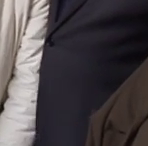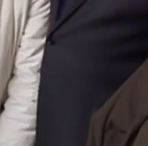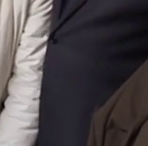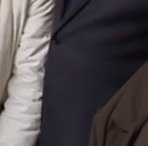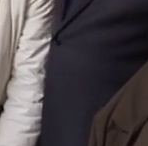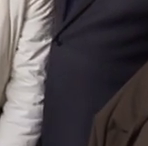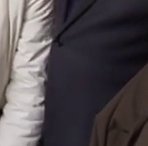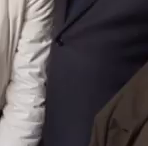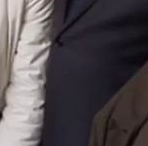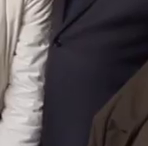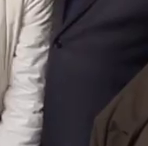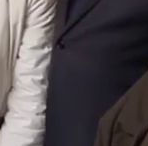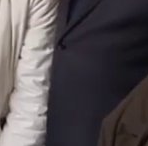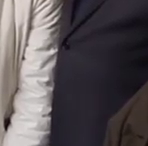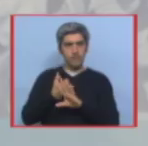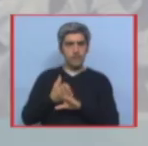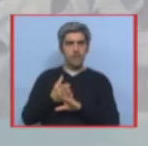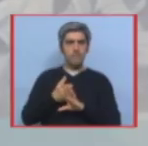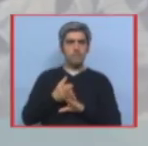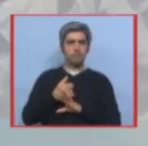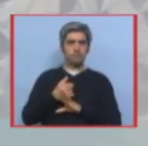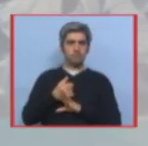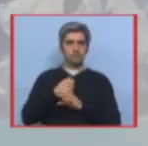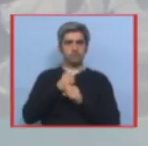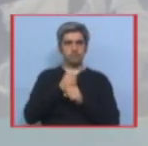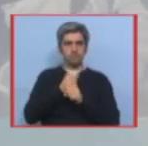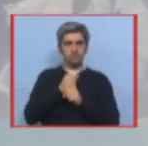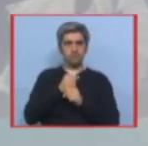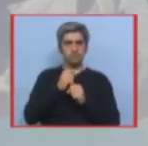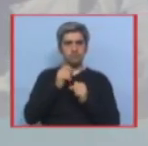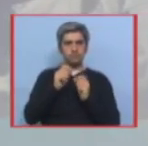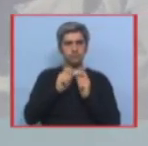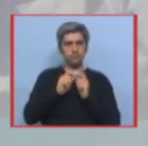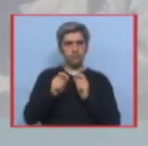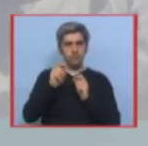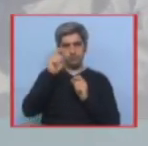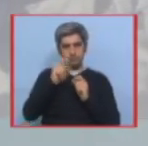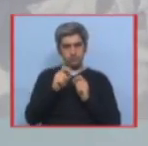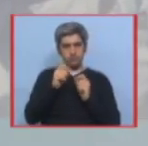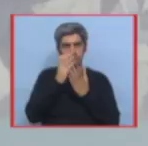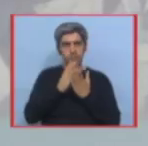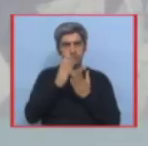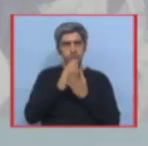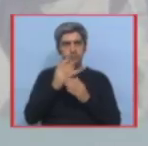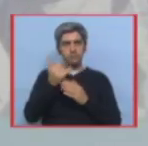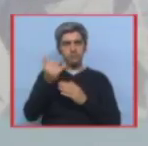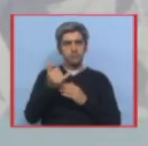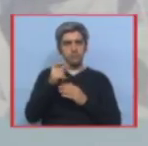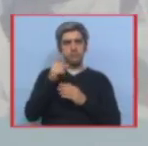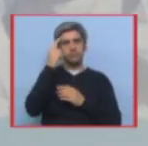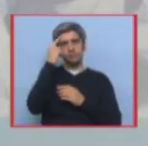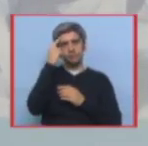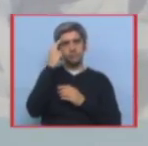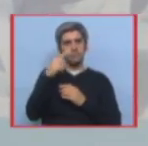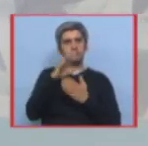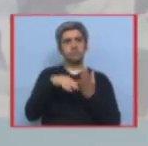São Francisco de Assis. Os trabalhos de uma jornada de estudo. Depois desta jornada, Padre Armindo, o que é que